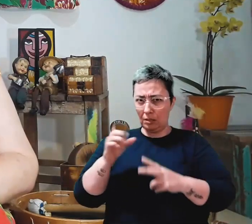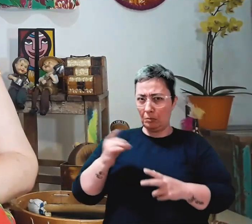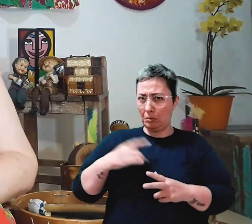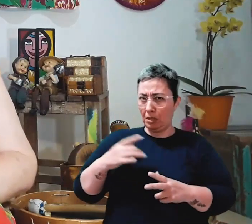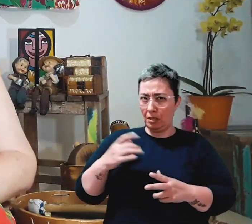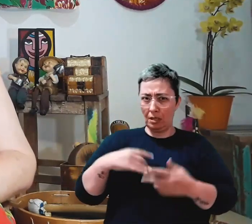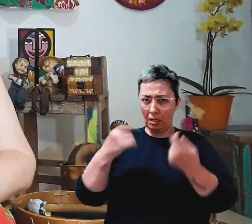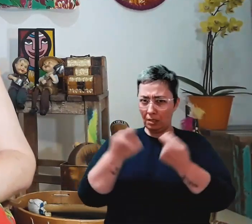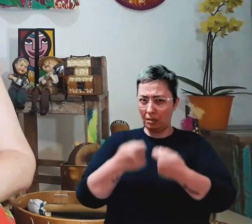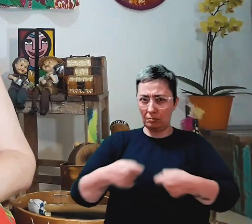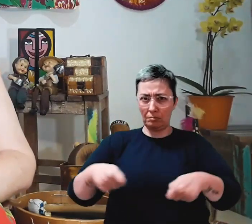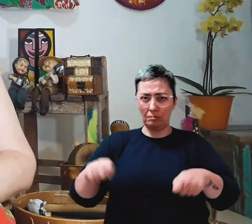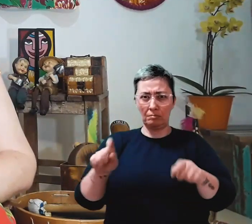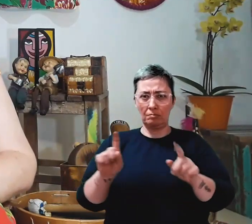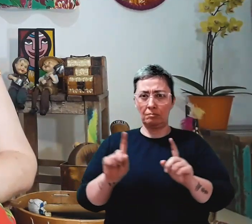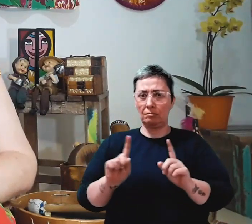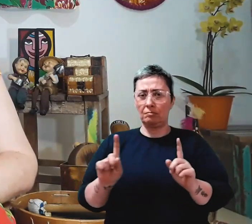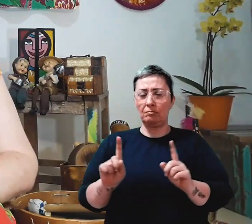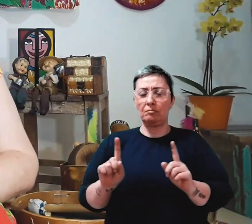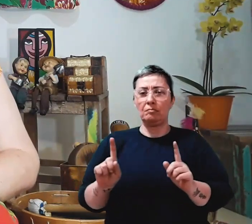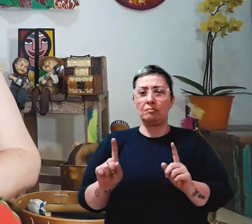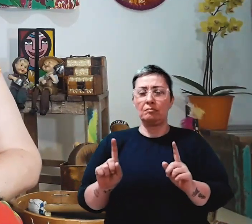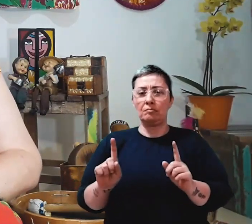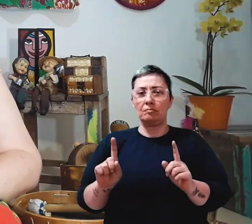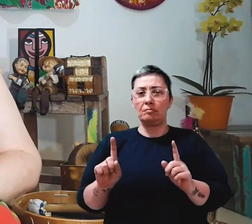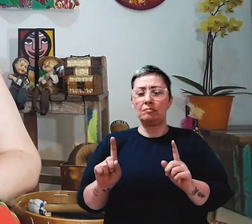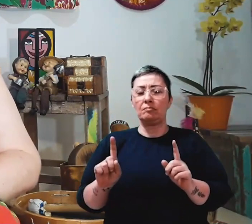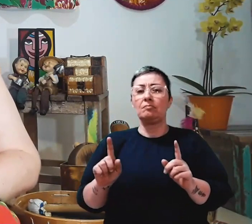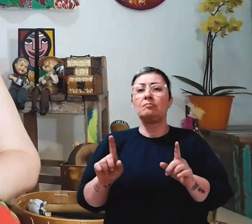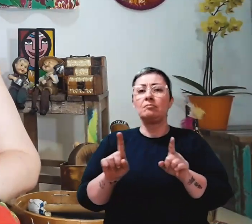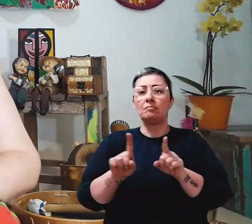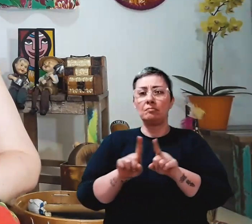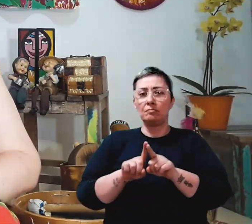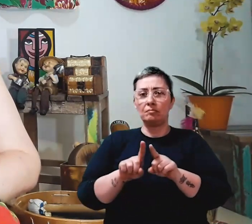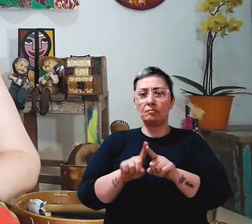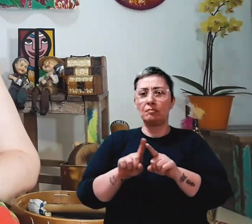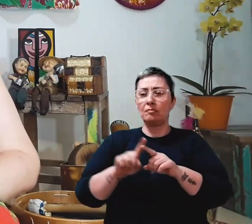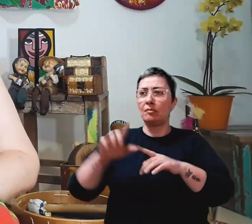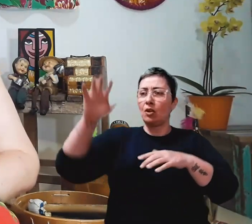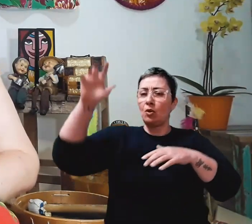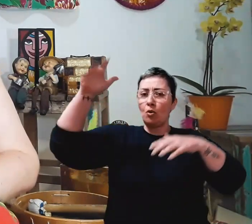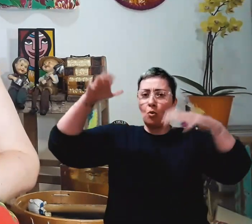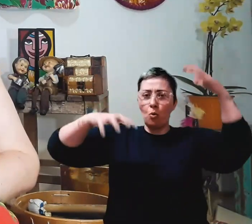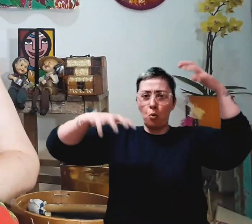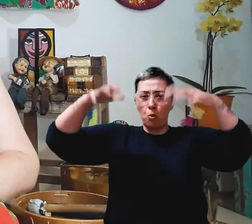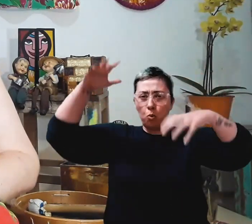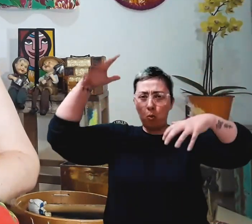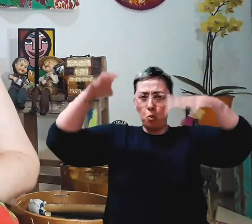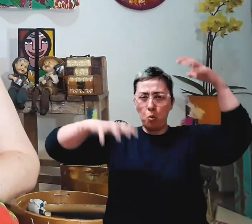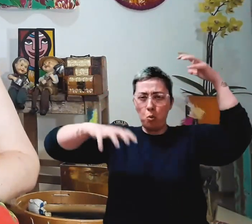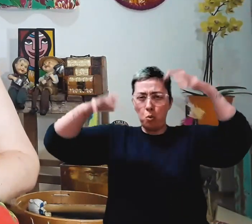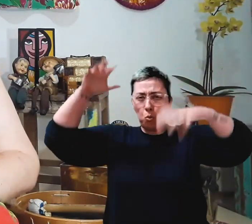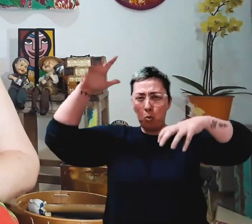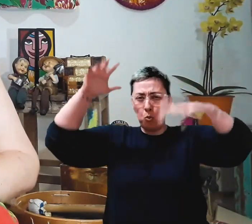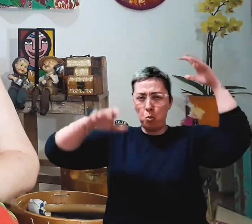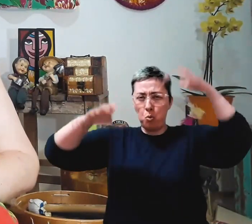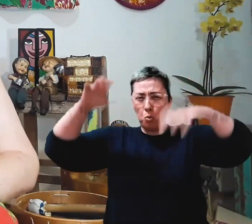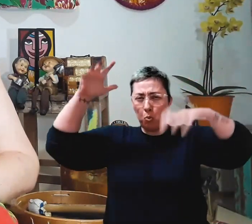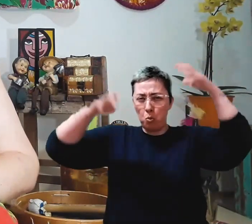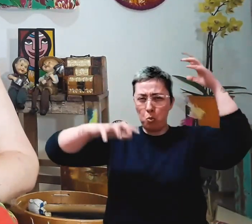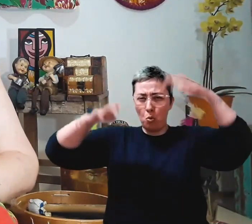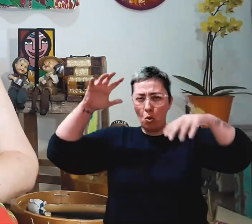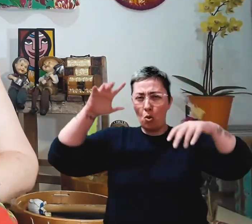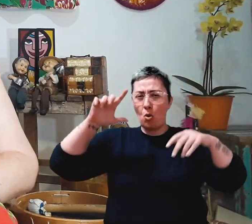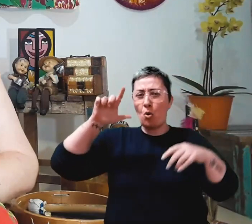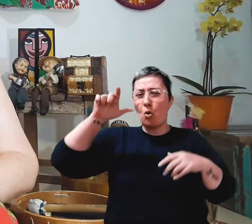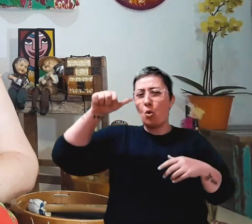medo não. Faz chover, depois nascer